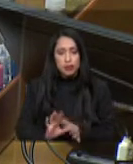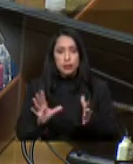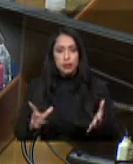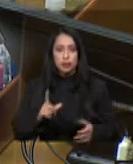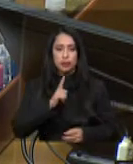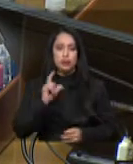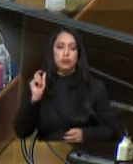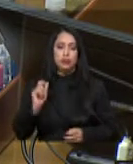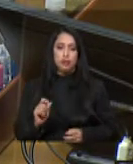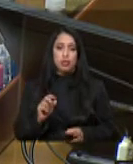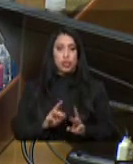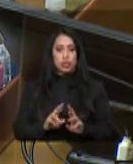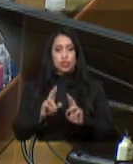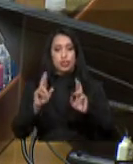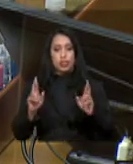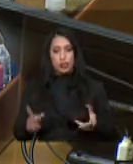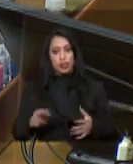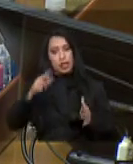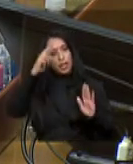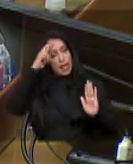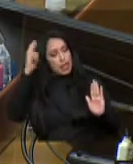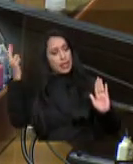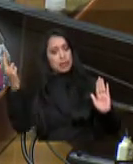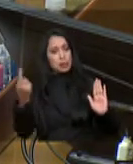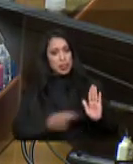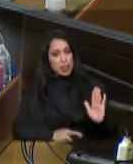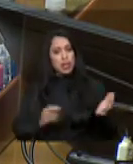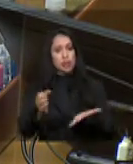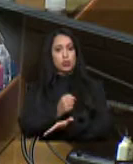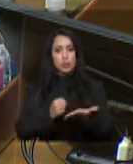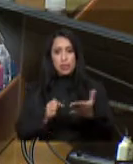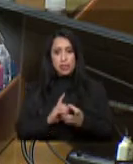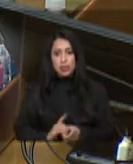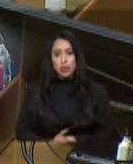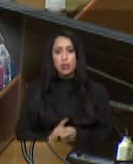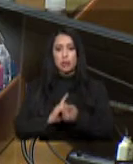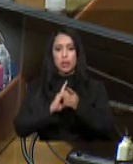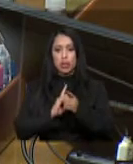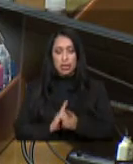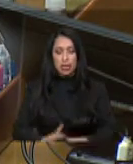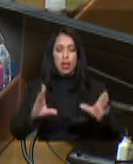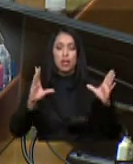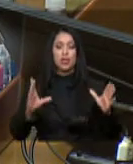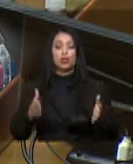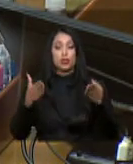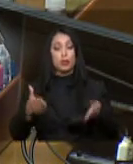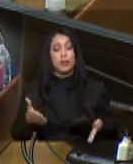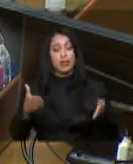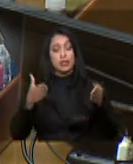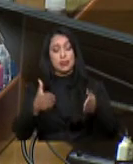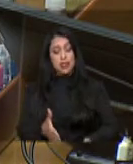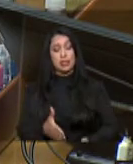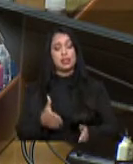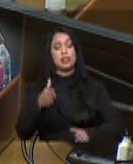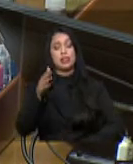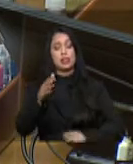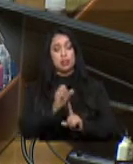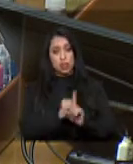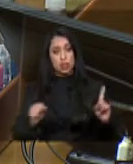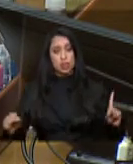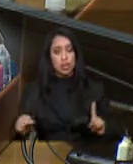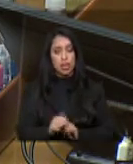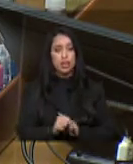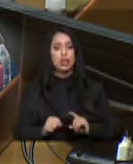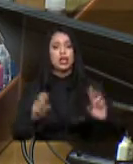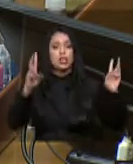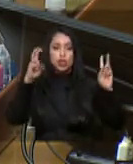condições diferentes, respeitados os princípios democráticos de participação popular, em matéria